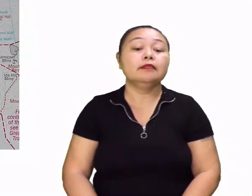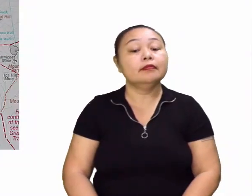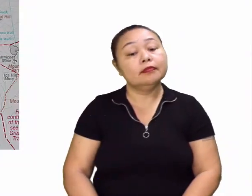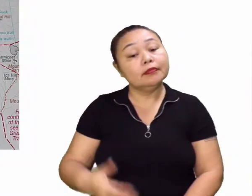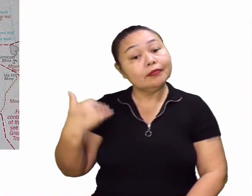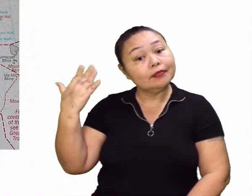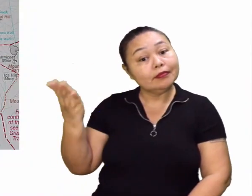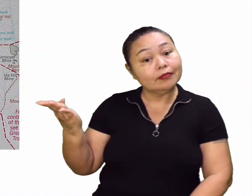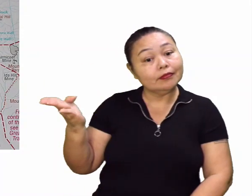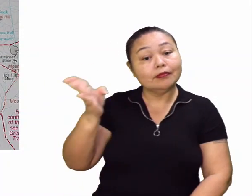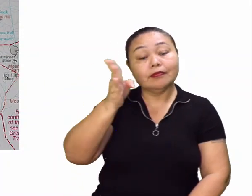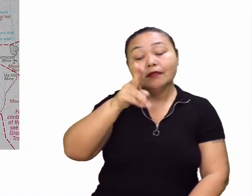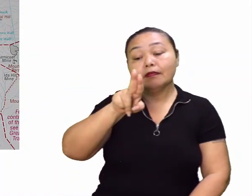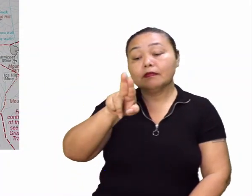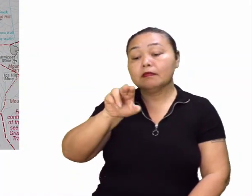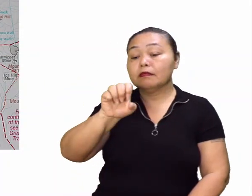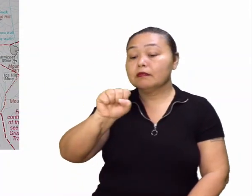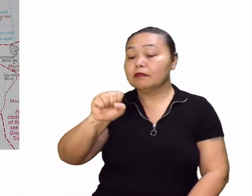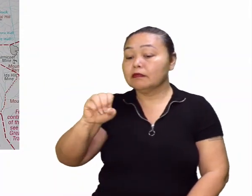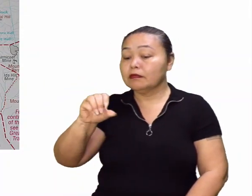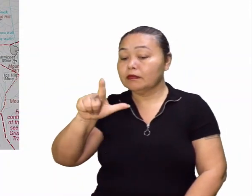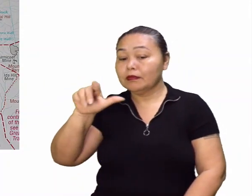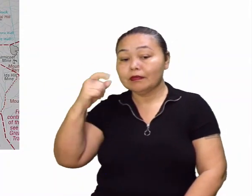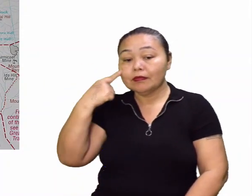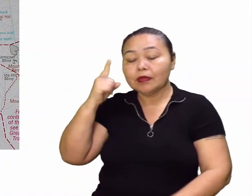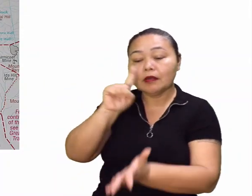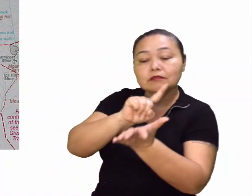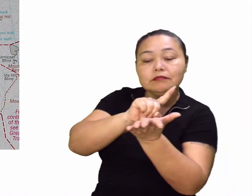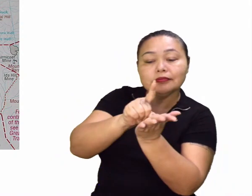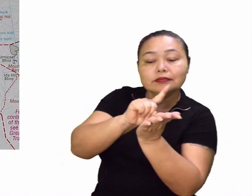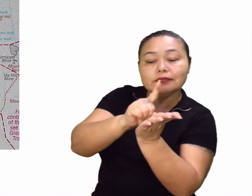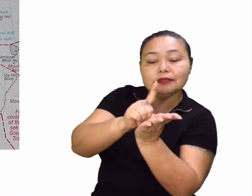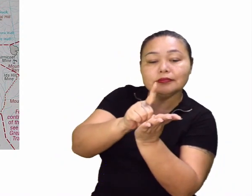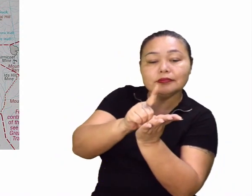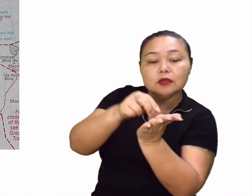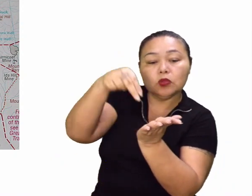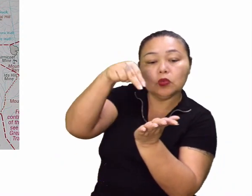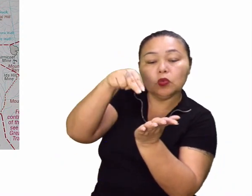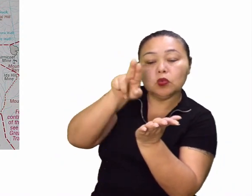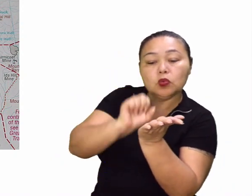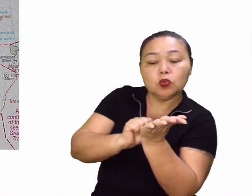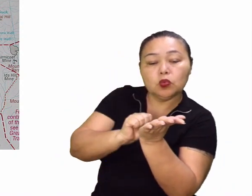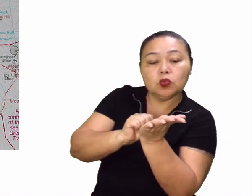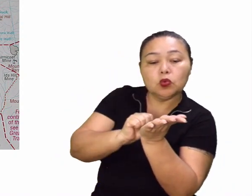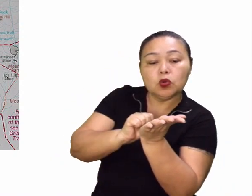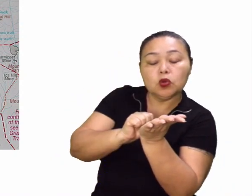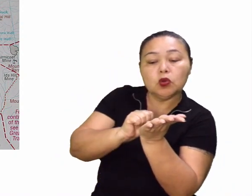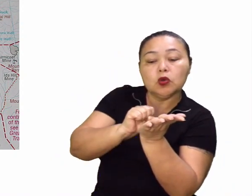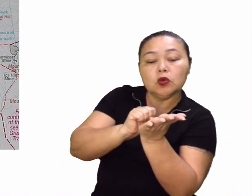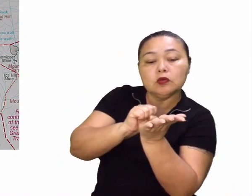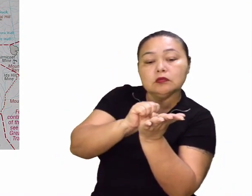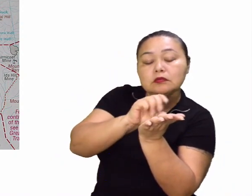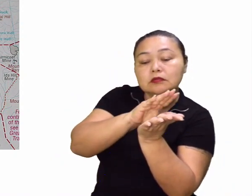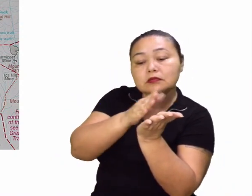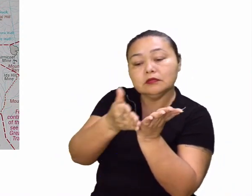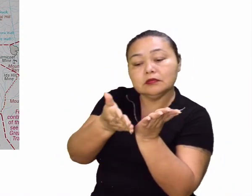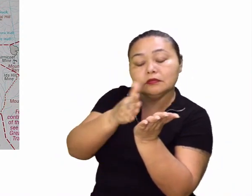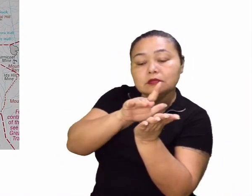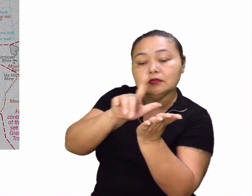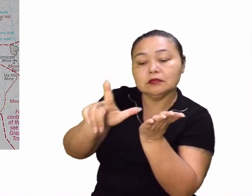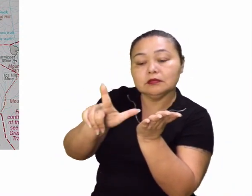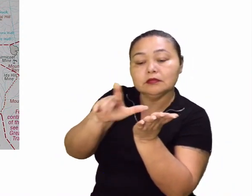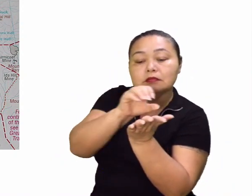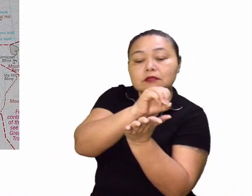Aí a bússola, professor Jorge, você acabou de falar, né? Uhum. Tem aí o norte, o sul, né? E a região de